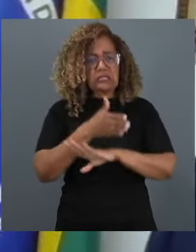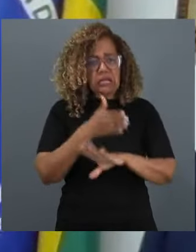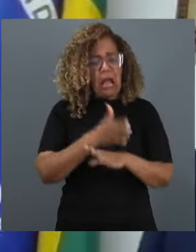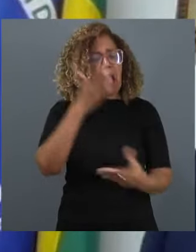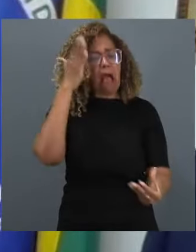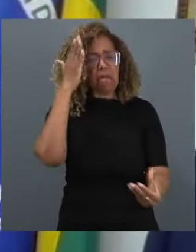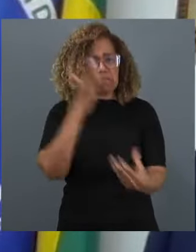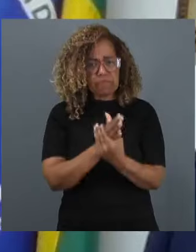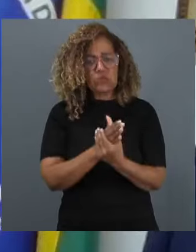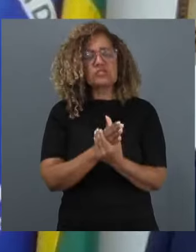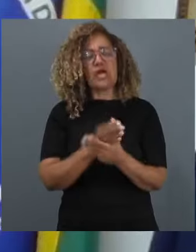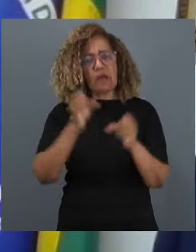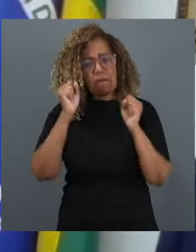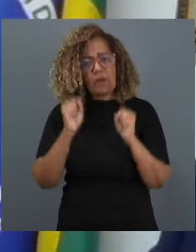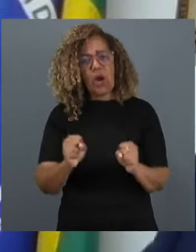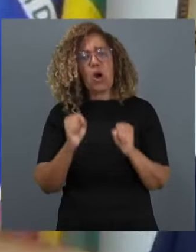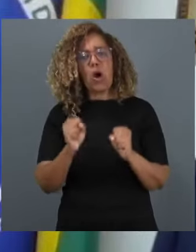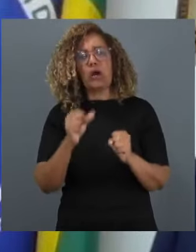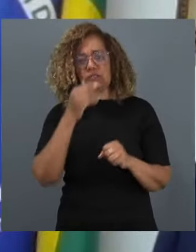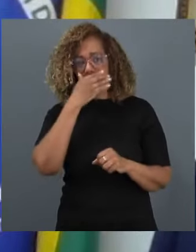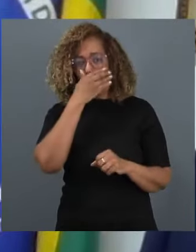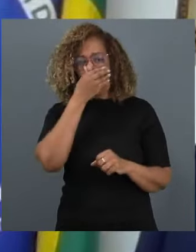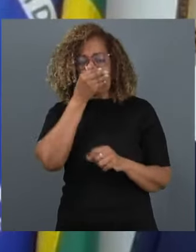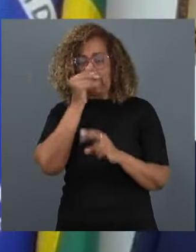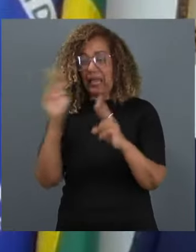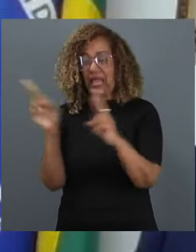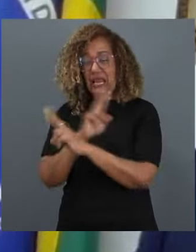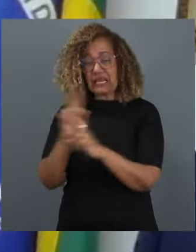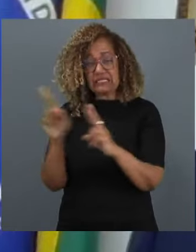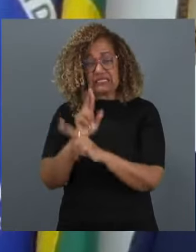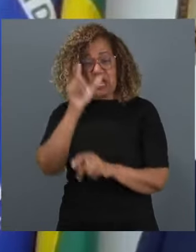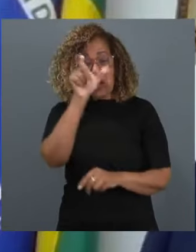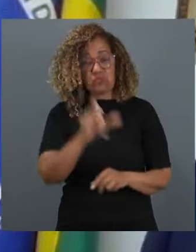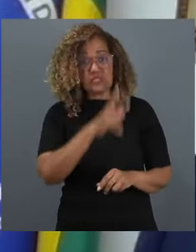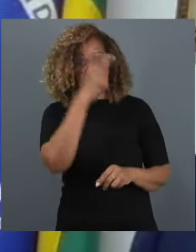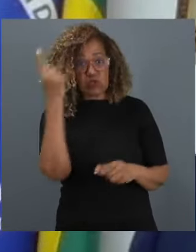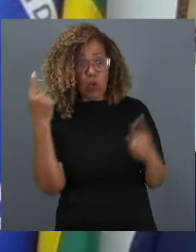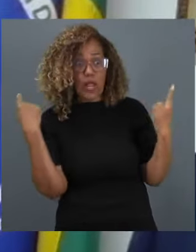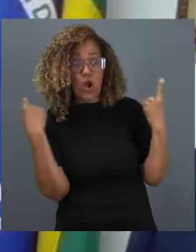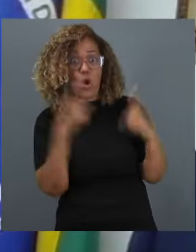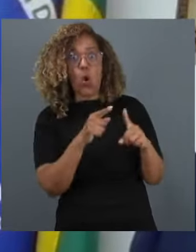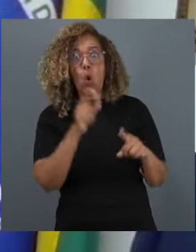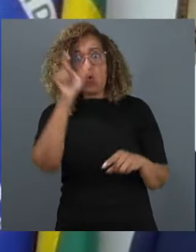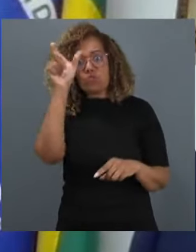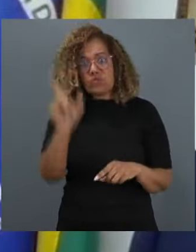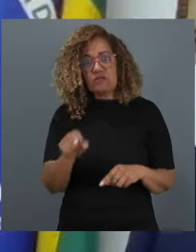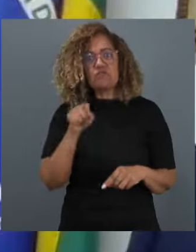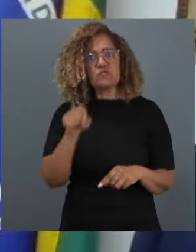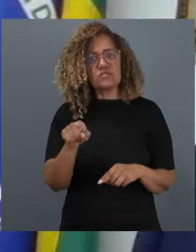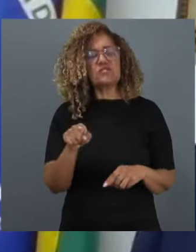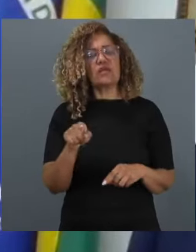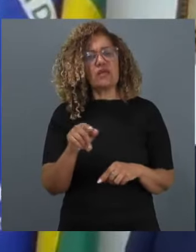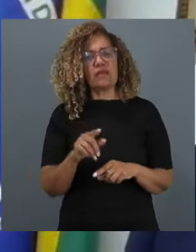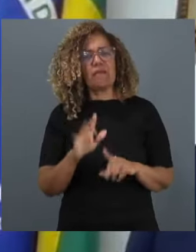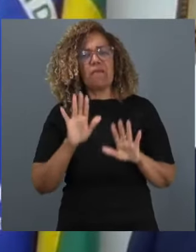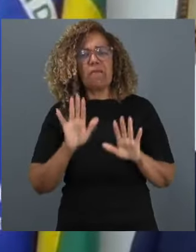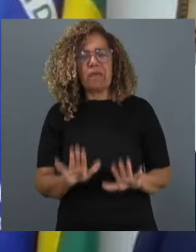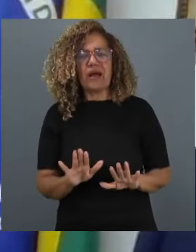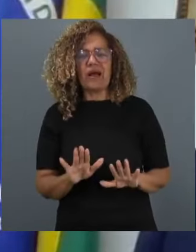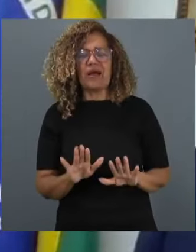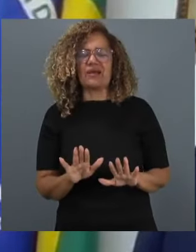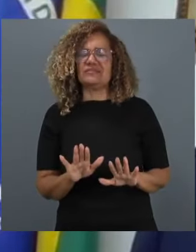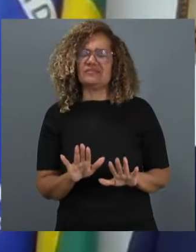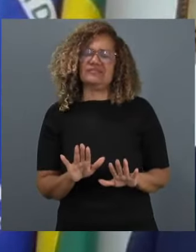ação com relação às pessoas que fizeram isso contra você. Entra, mas não vá